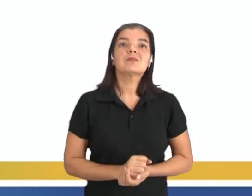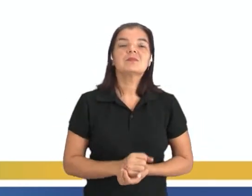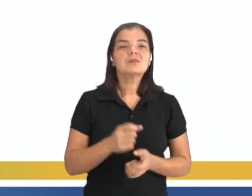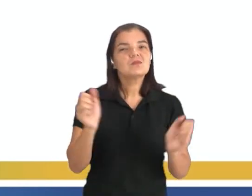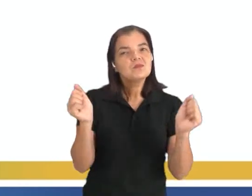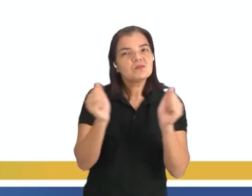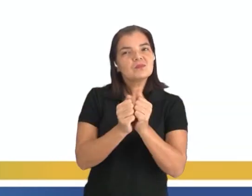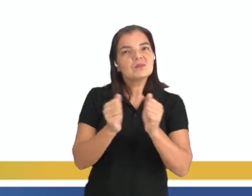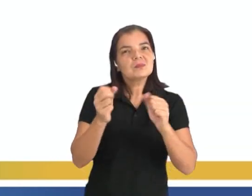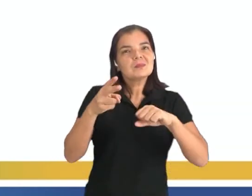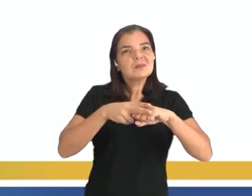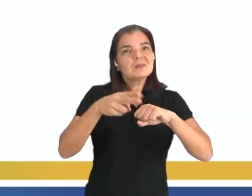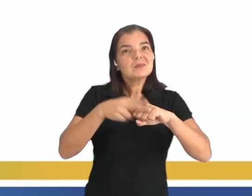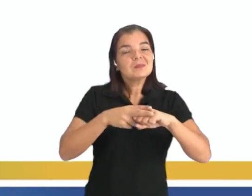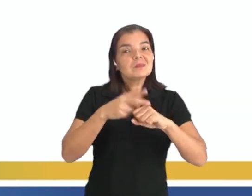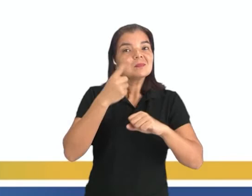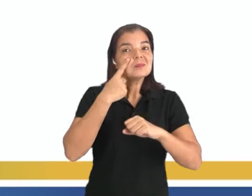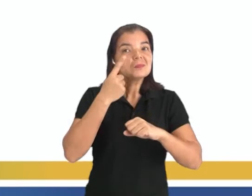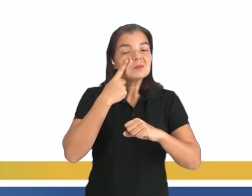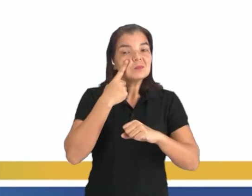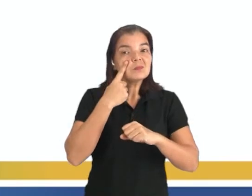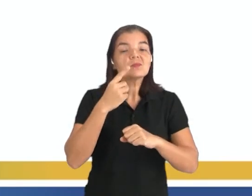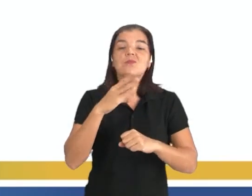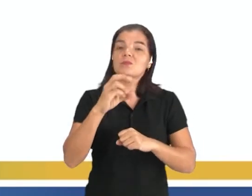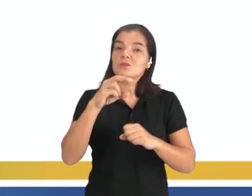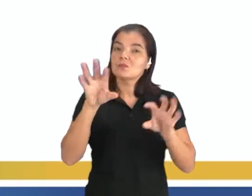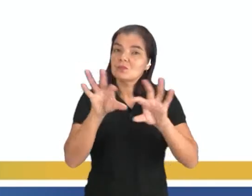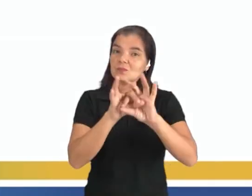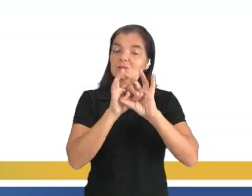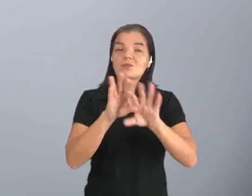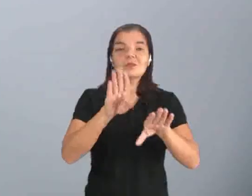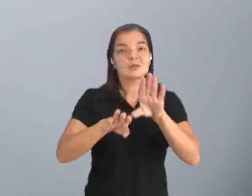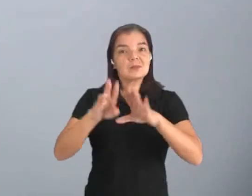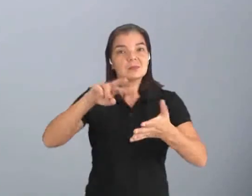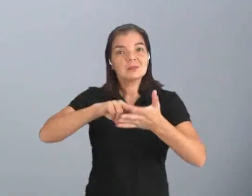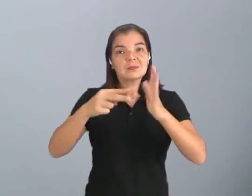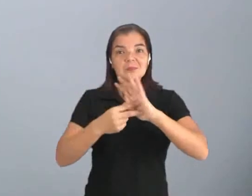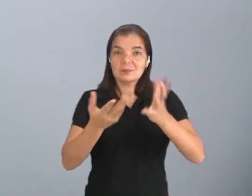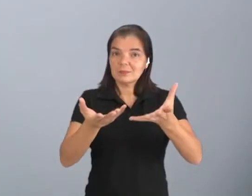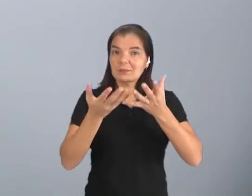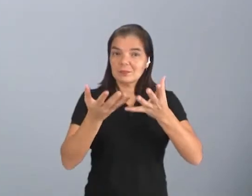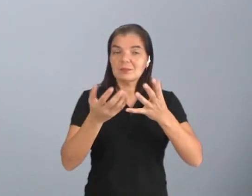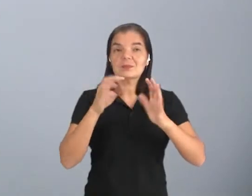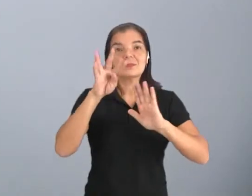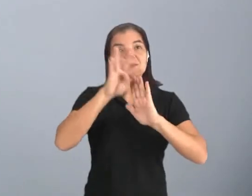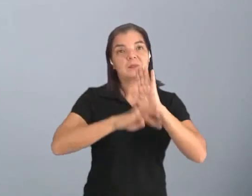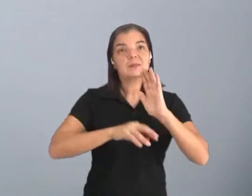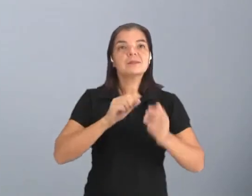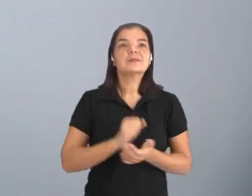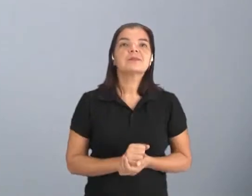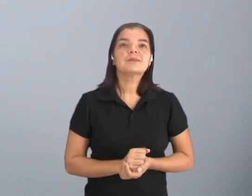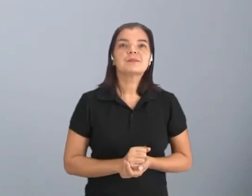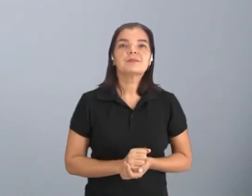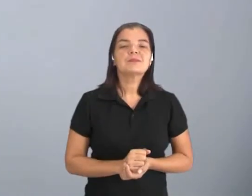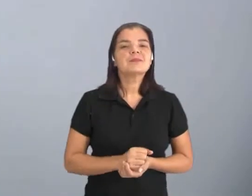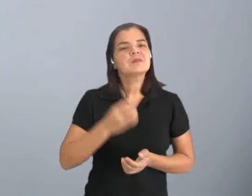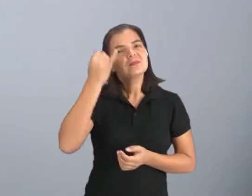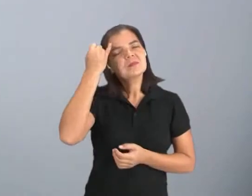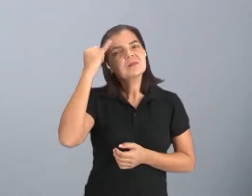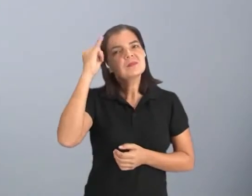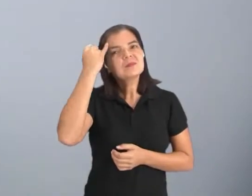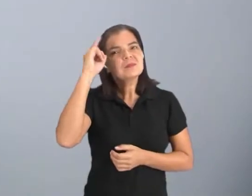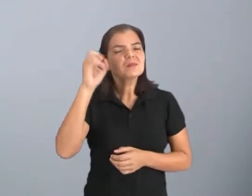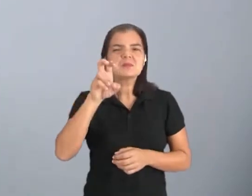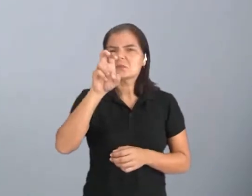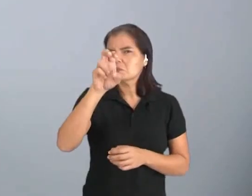ao juntar esses verbos, busquem usar conjunções de acordo com o sentido que vocês querem empregar na frase, certo? Tenta criar aí